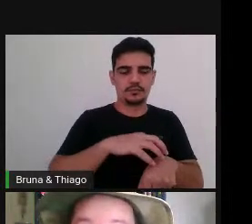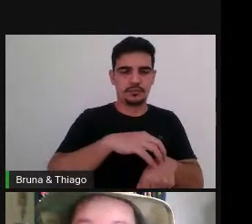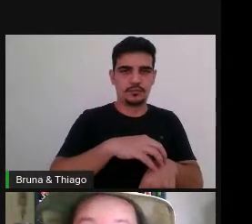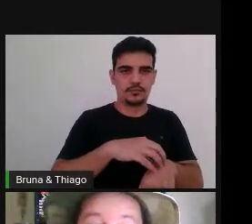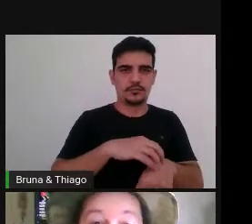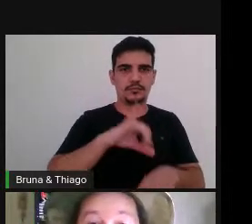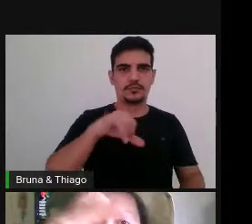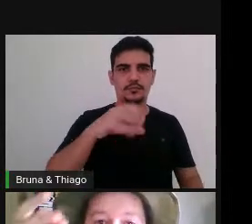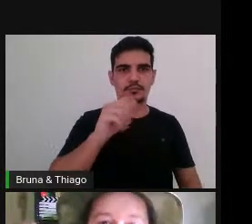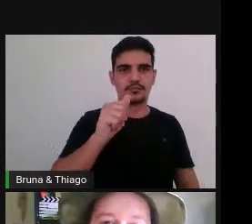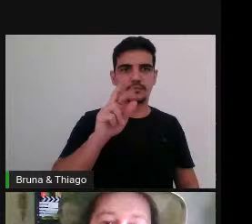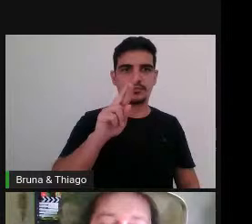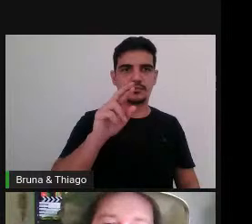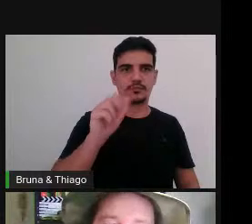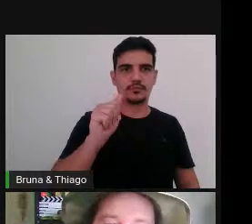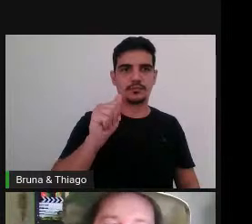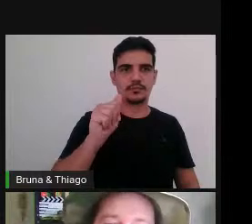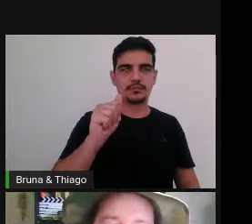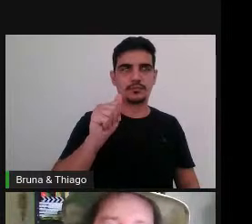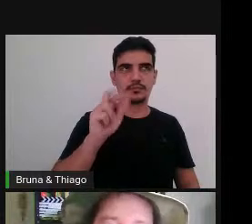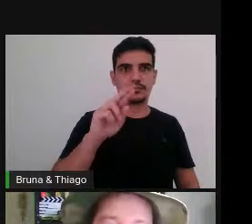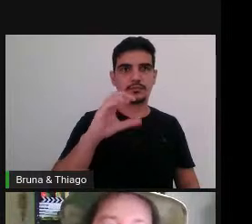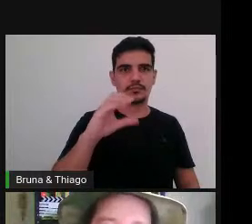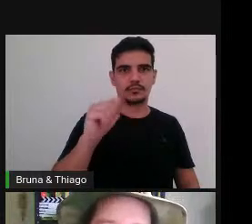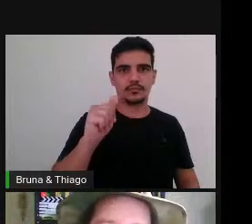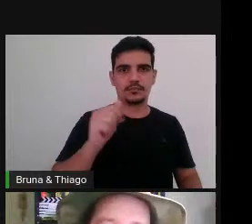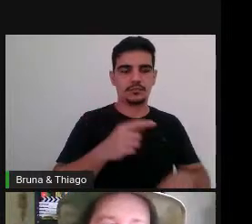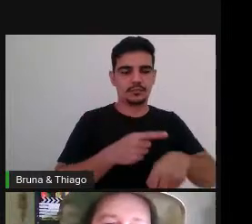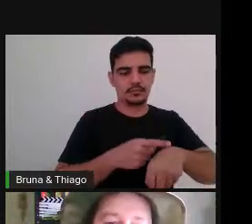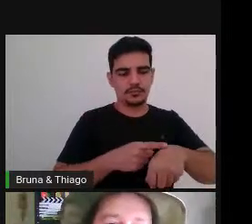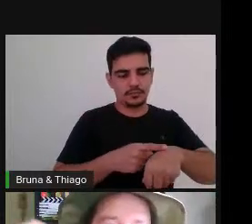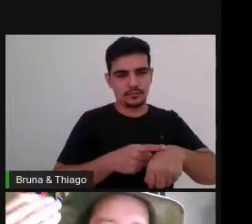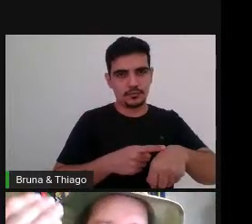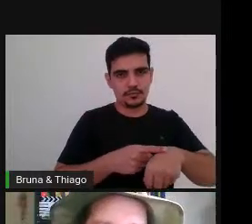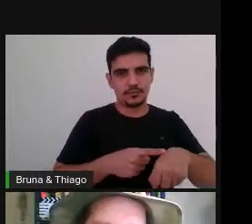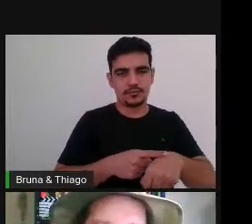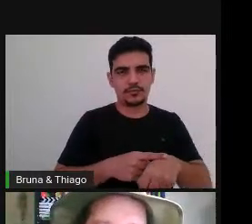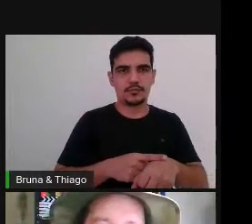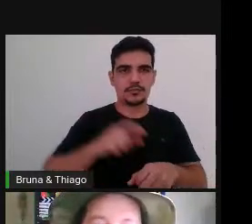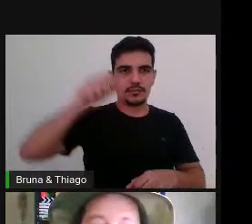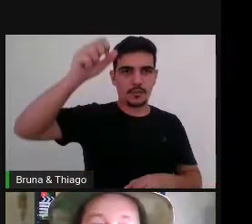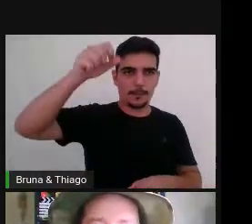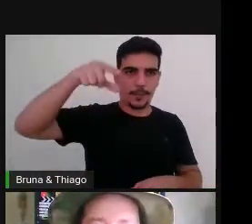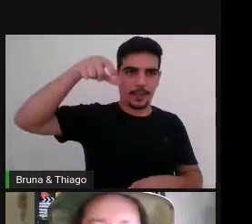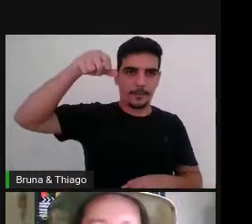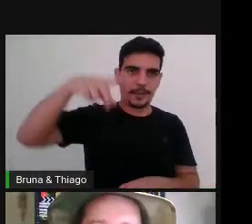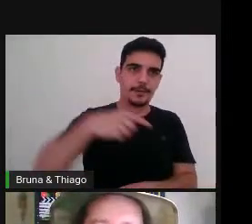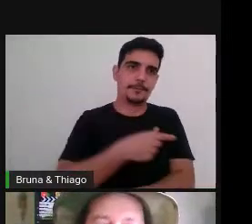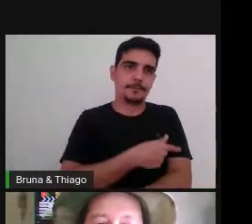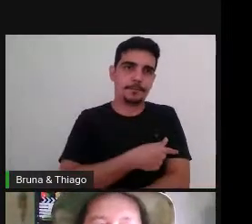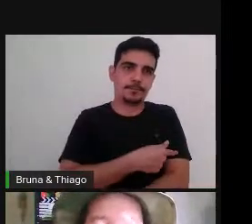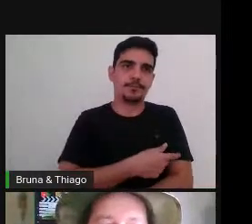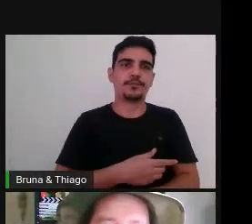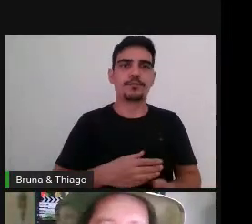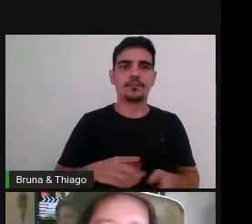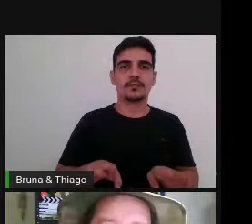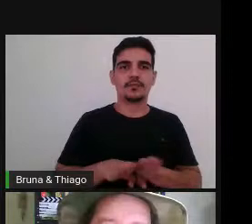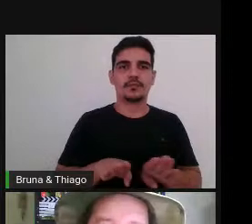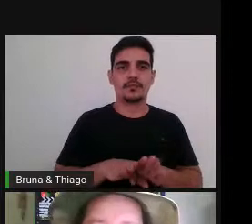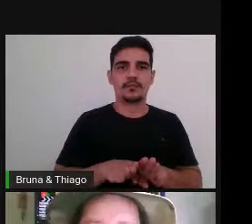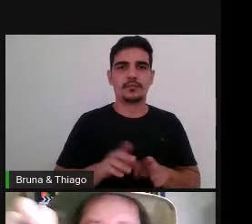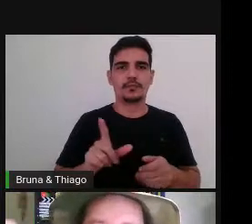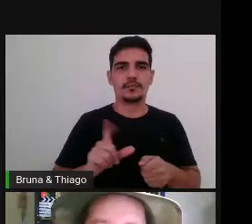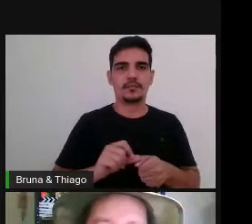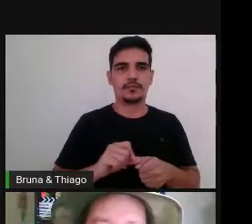jararaca. Ele aí rompeu as bolhas, tá? Esse paciente tomou o soro, fez a profilaxia para o tétano, fez uma asepsia